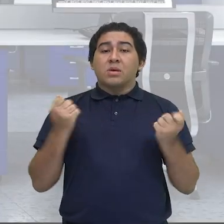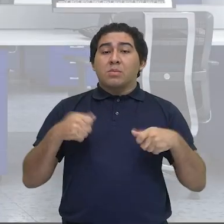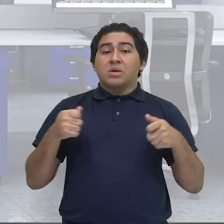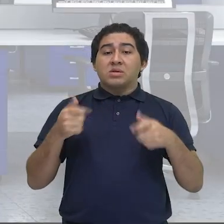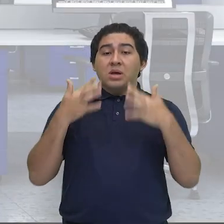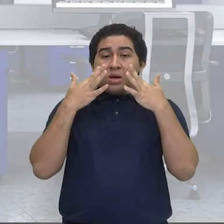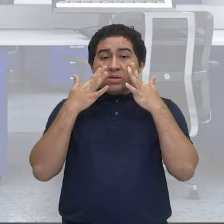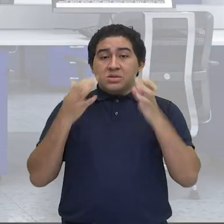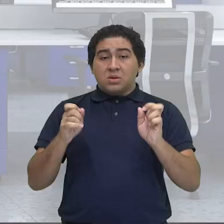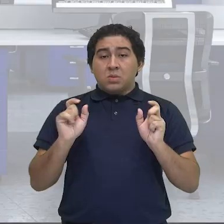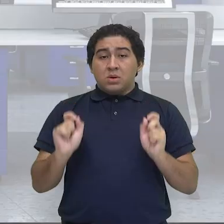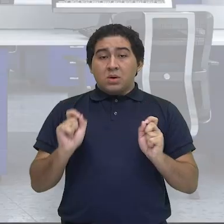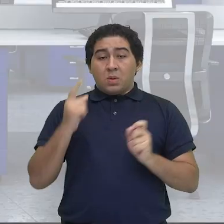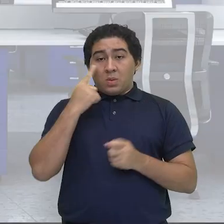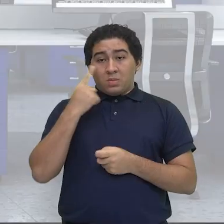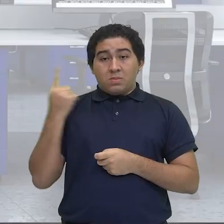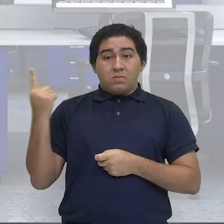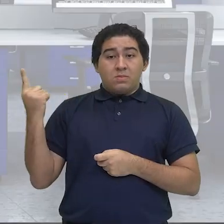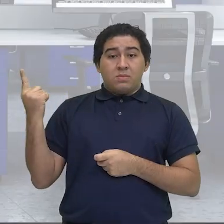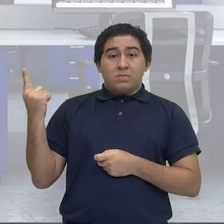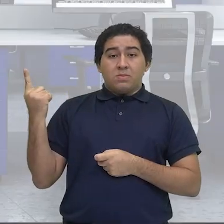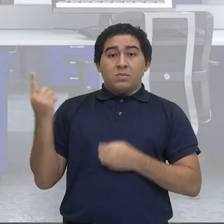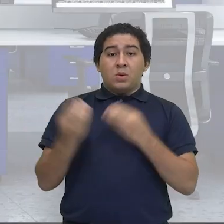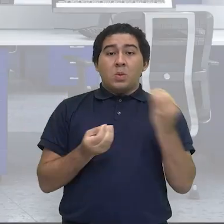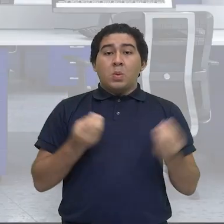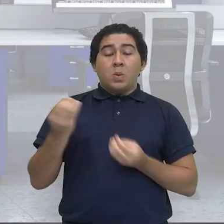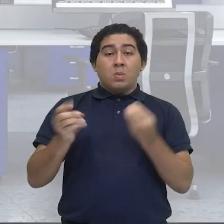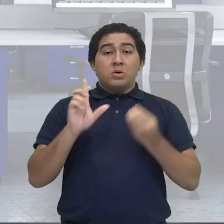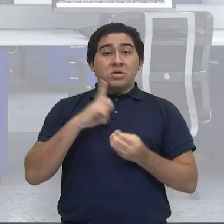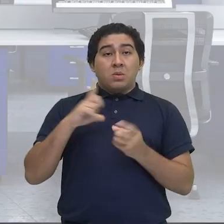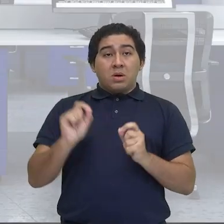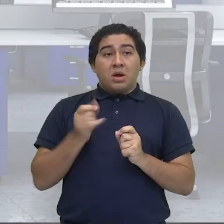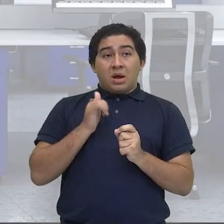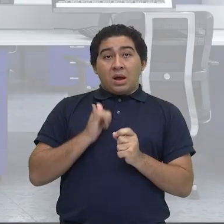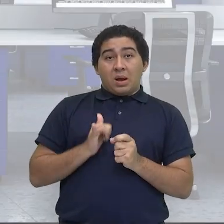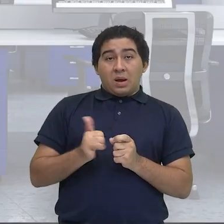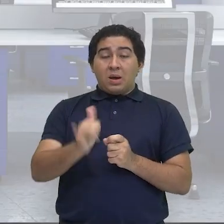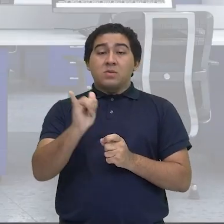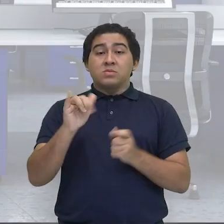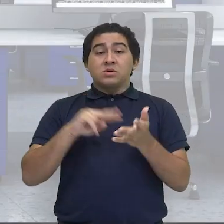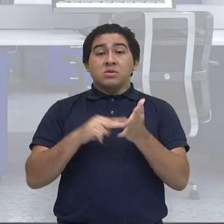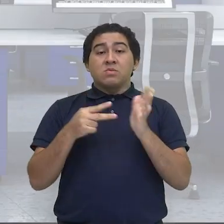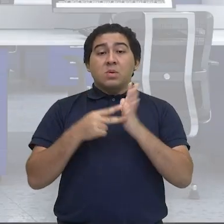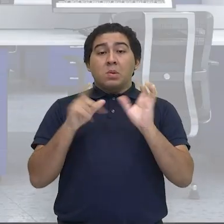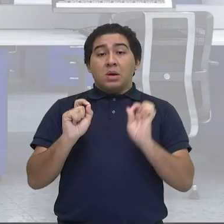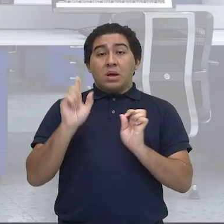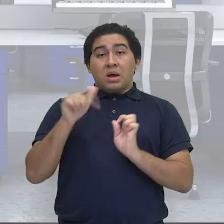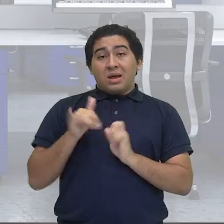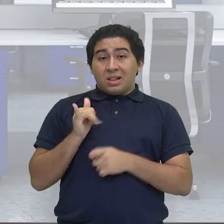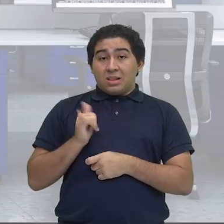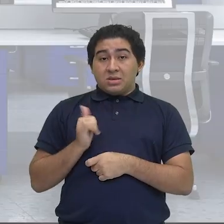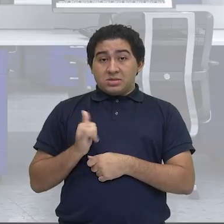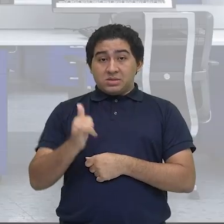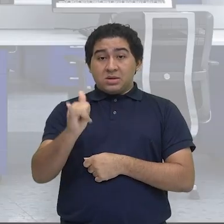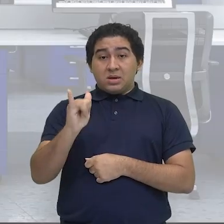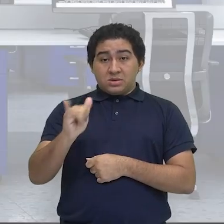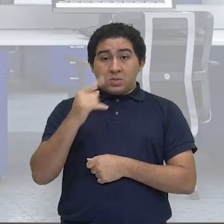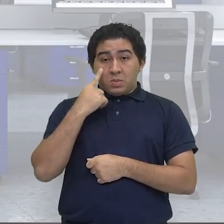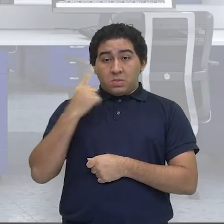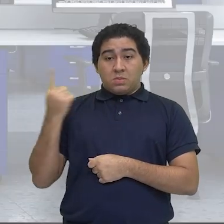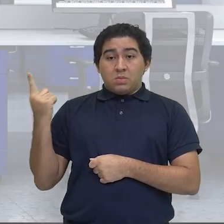só, vejam como eu estou com os raios, ou seja, é a eletricidade. Você observa